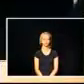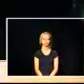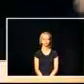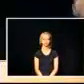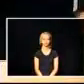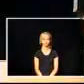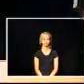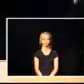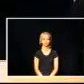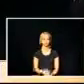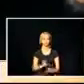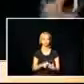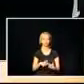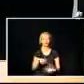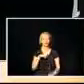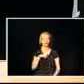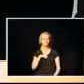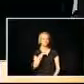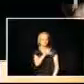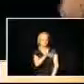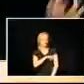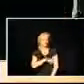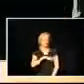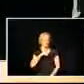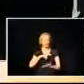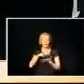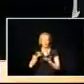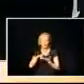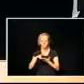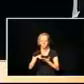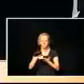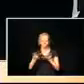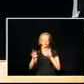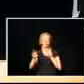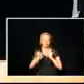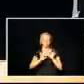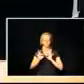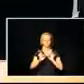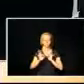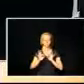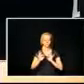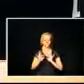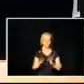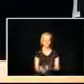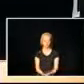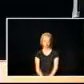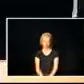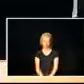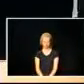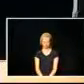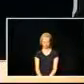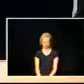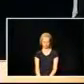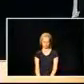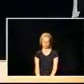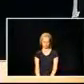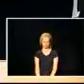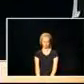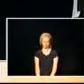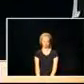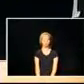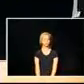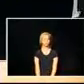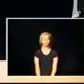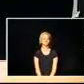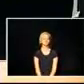projeto, de analisar os pontos fortes e os pontos fracos do projeto. E essa casa, todas as comissões tiveram